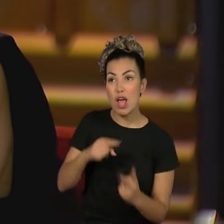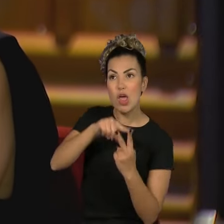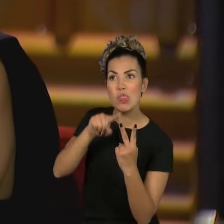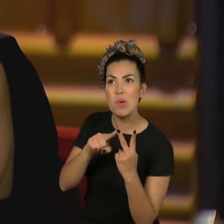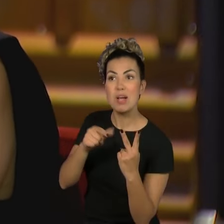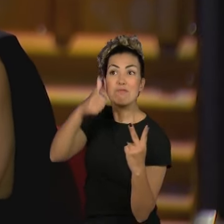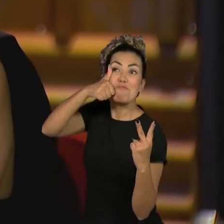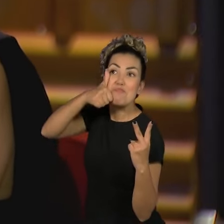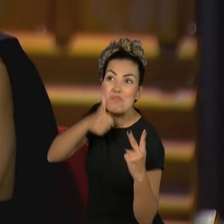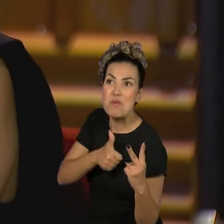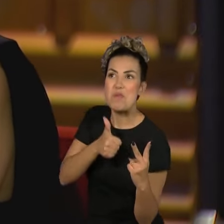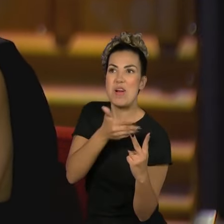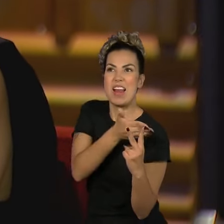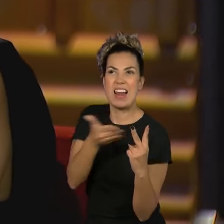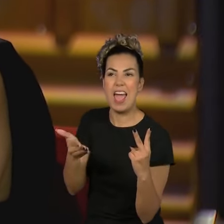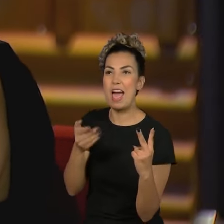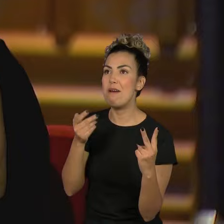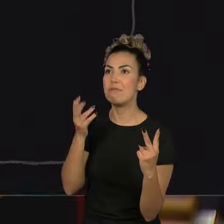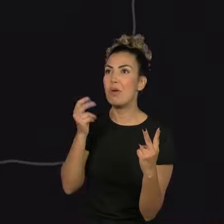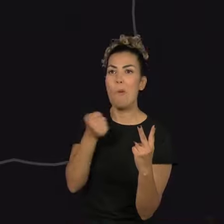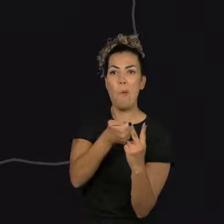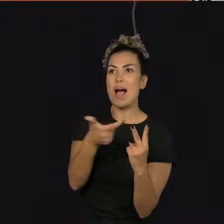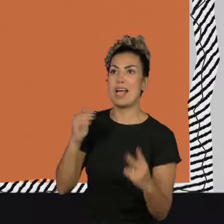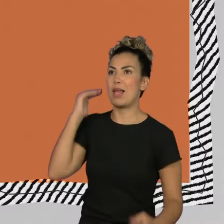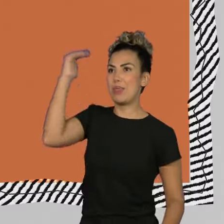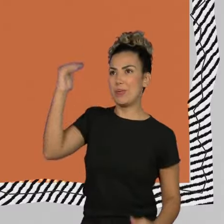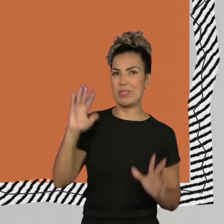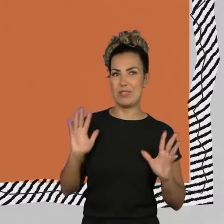hoje quase adultas assim